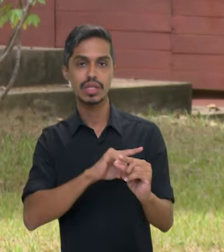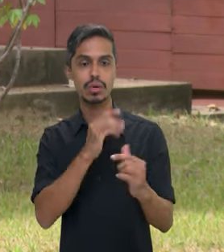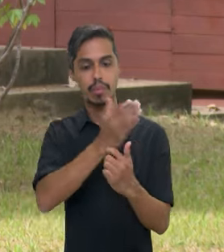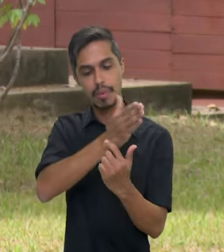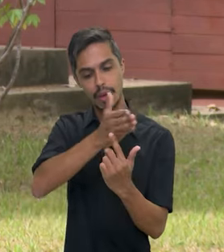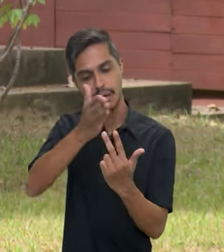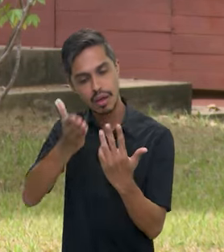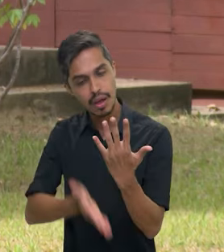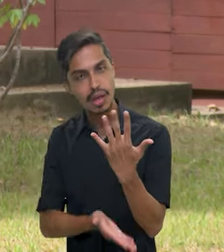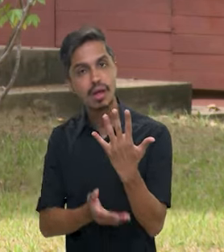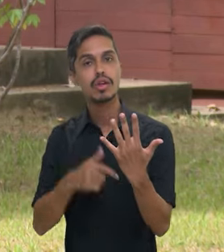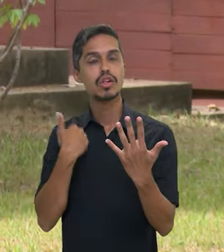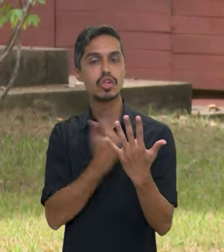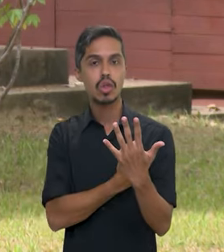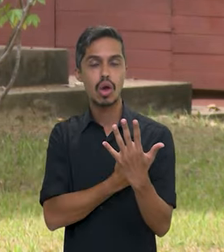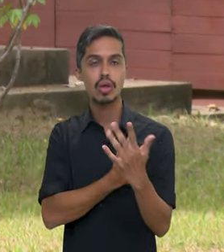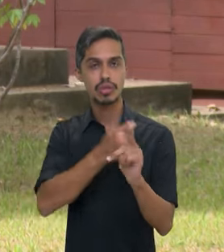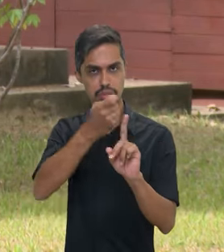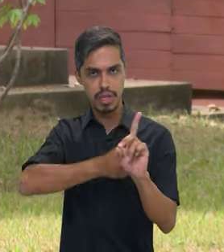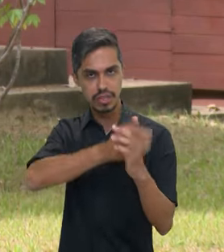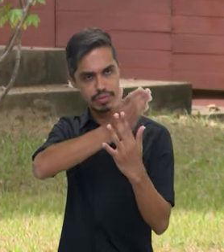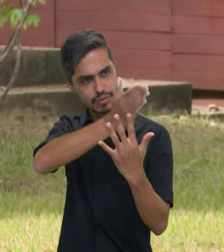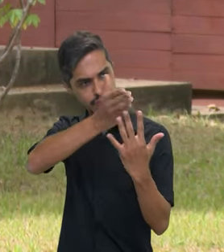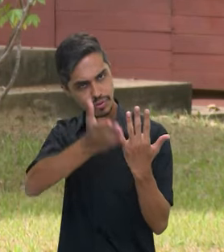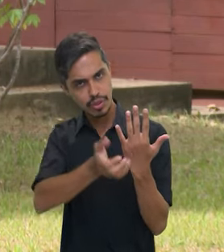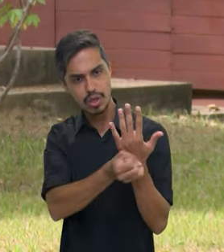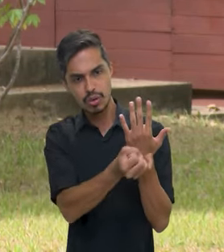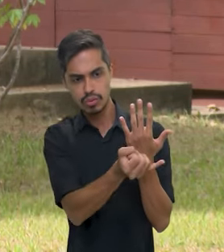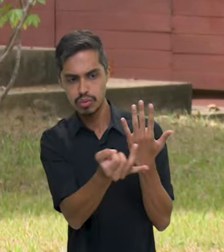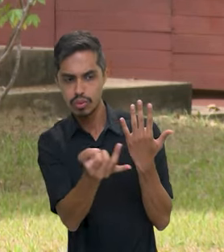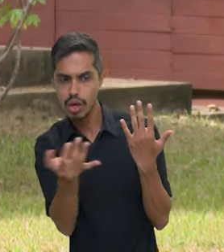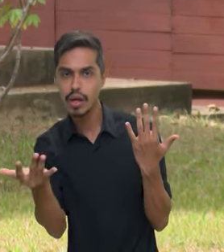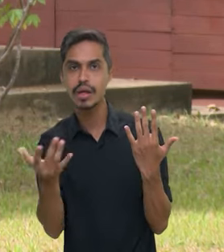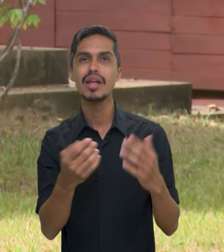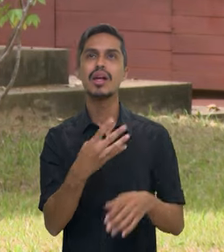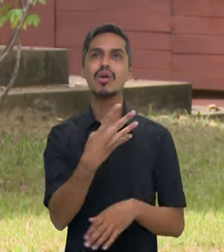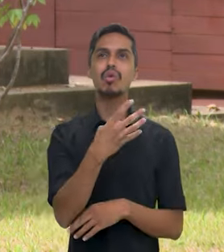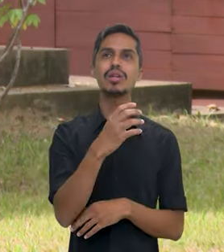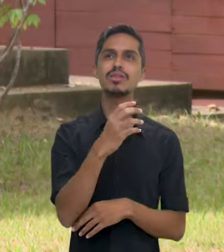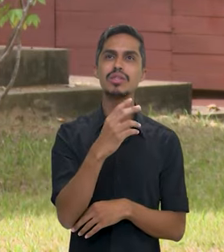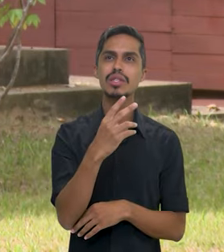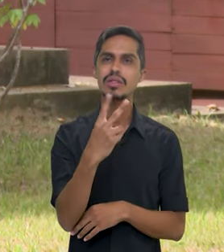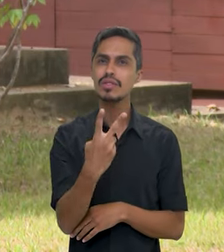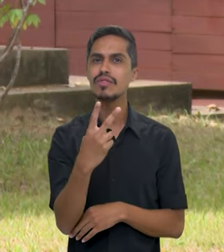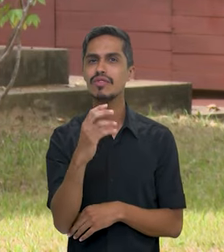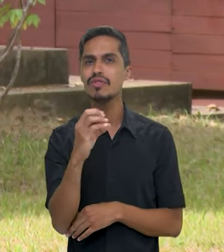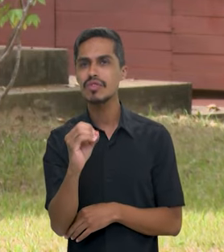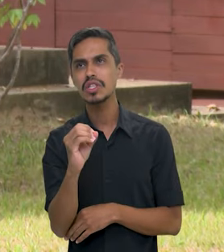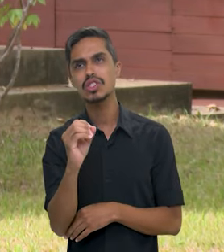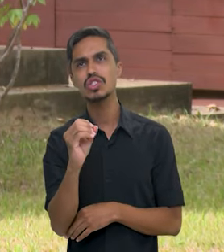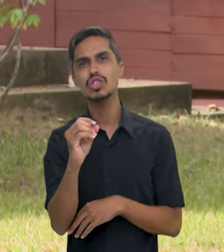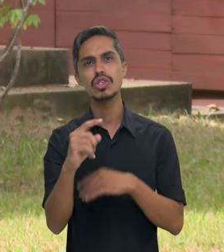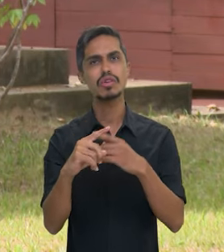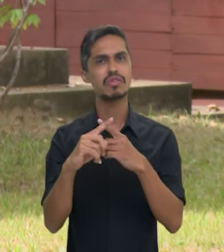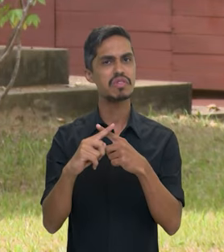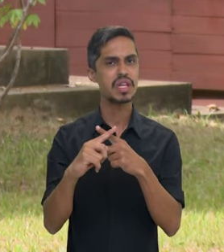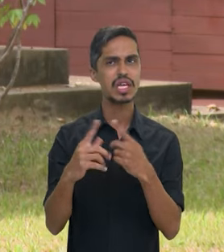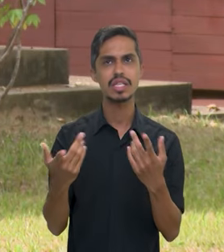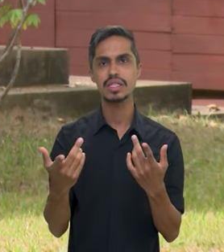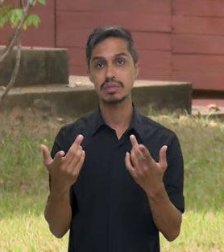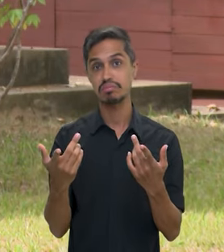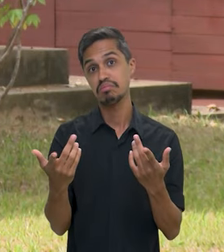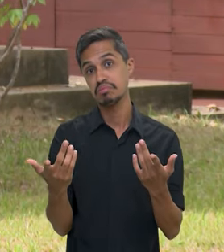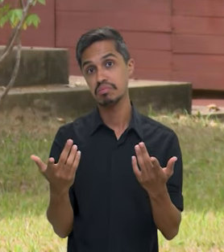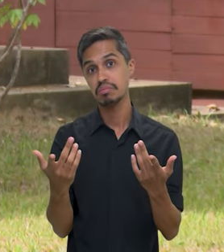parcelas. Também, com isso, a gente faz aí uma ampliação no número de parcelas, que passam a ser com 420, vamos dizer